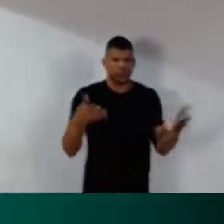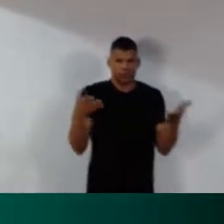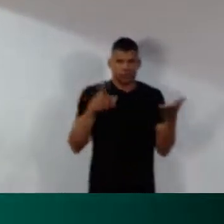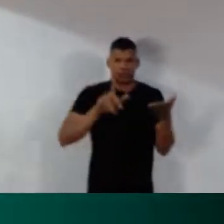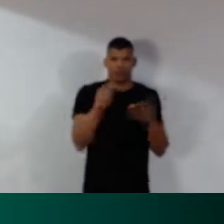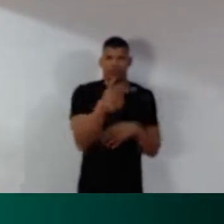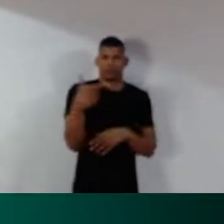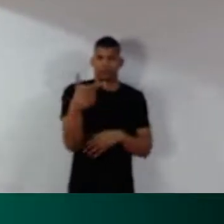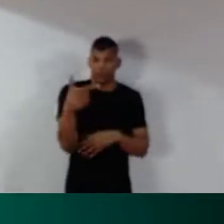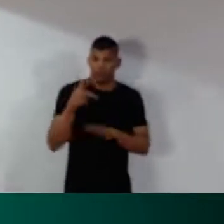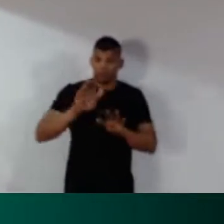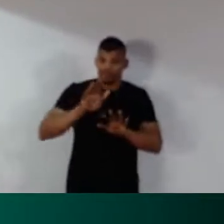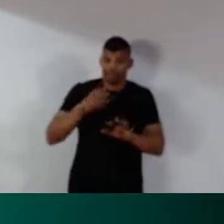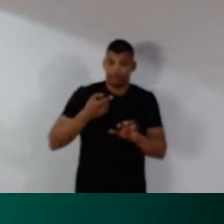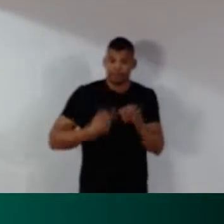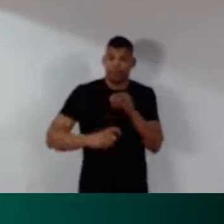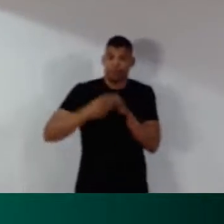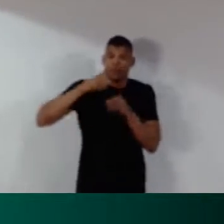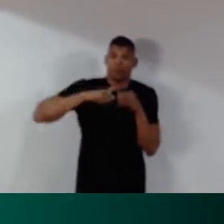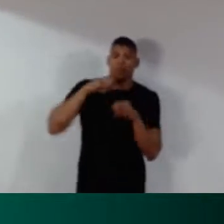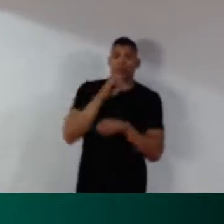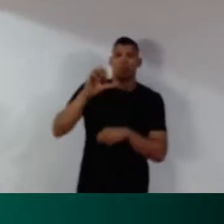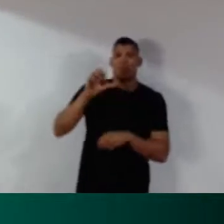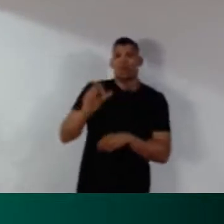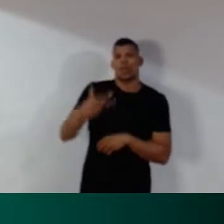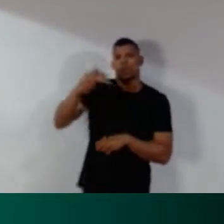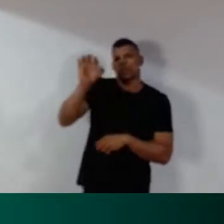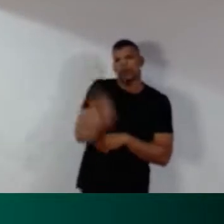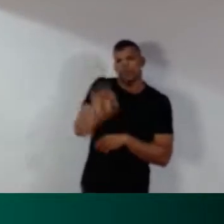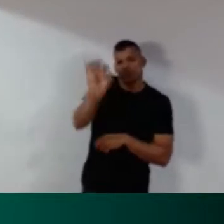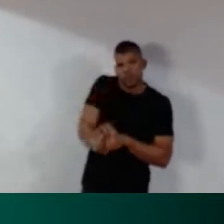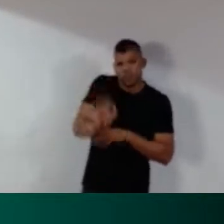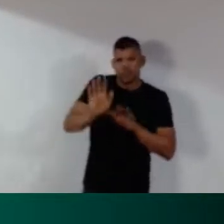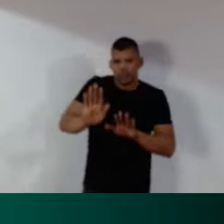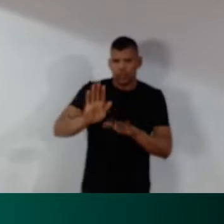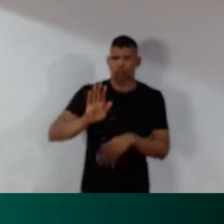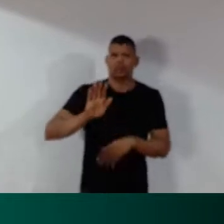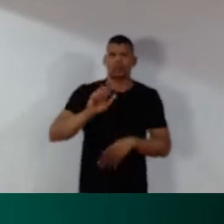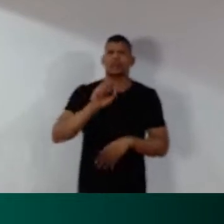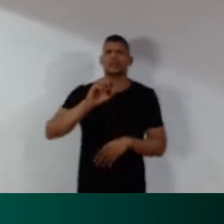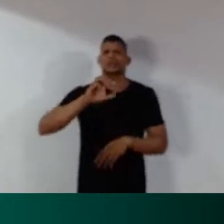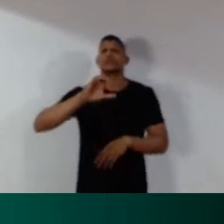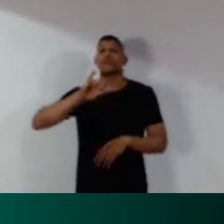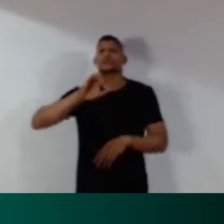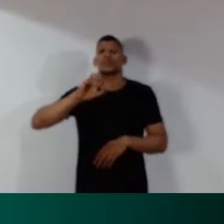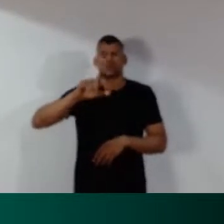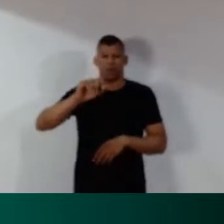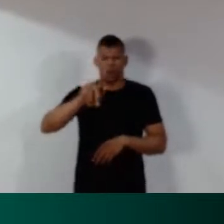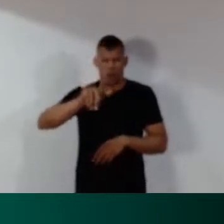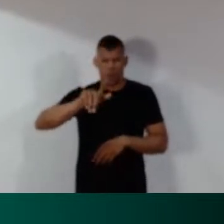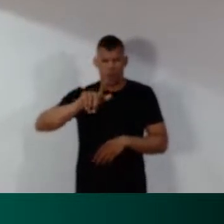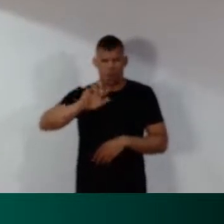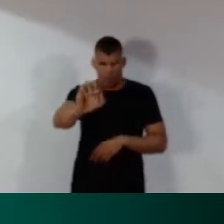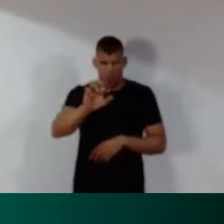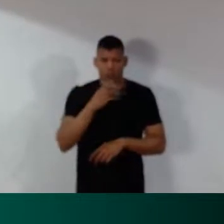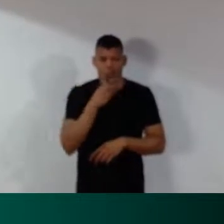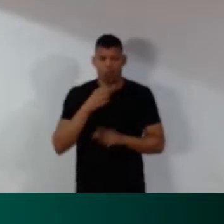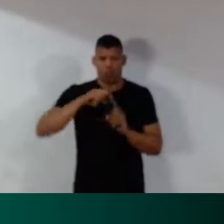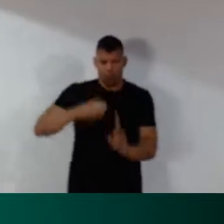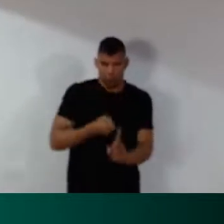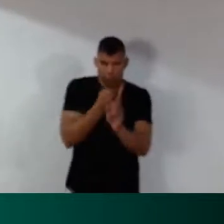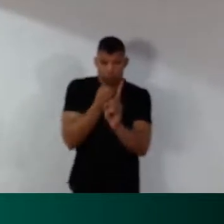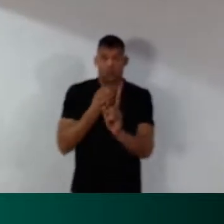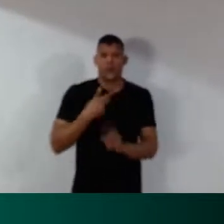dois anos a gente tá regrediu para 93 quando o Bentinho lá o sociólogo foi falado foi falado